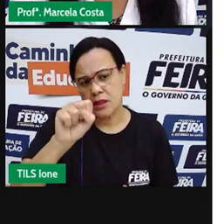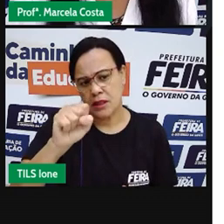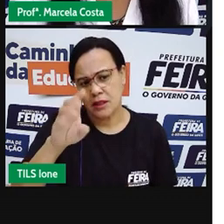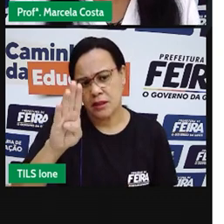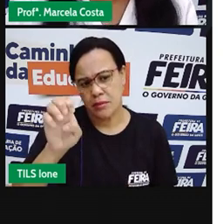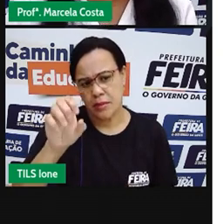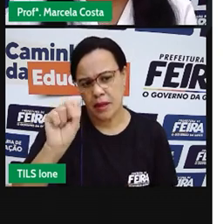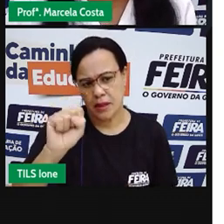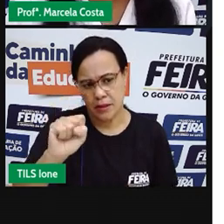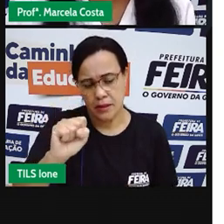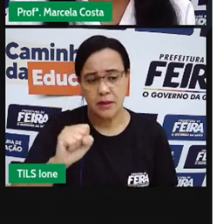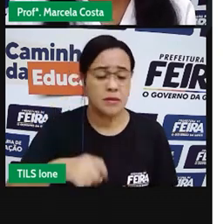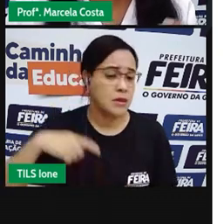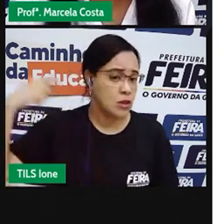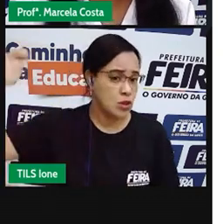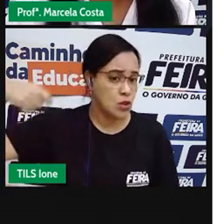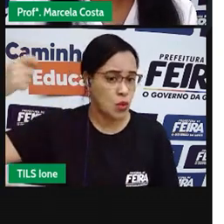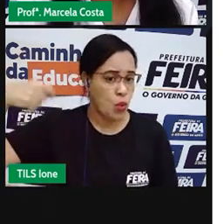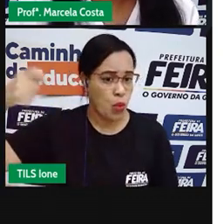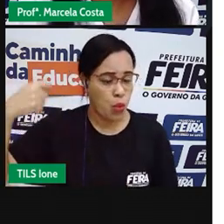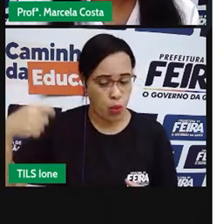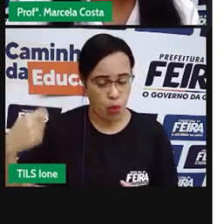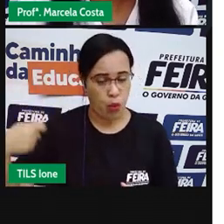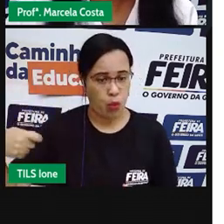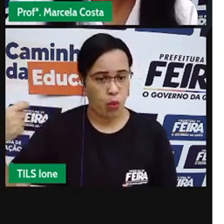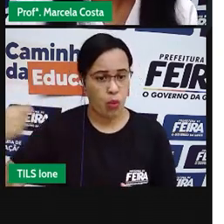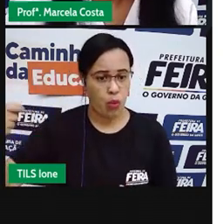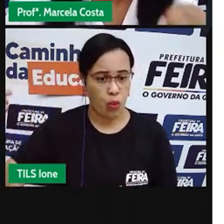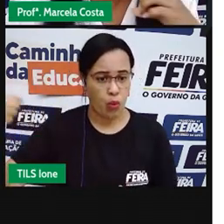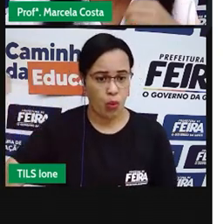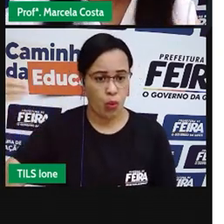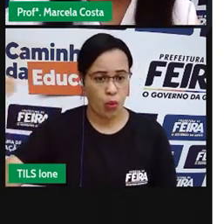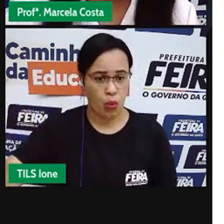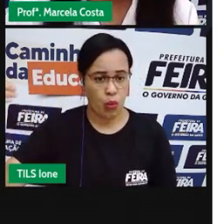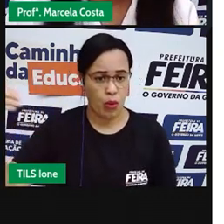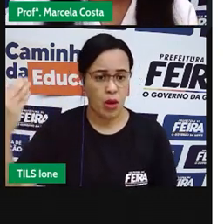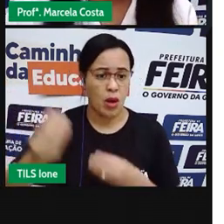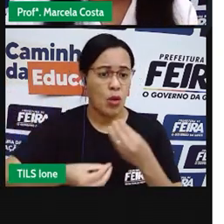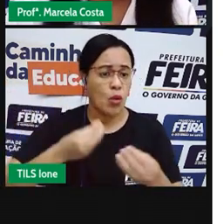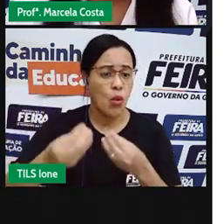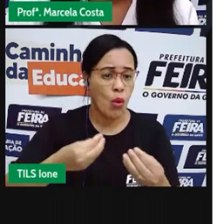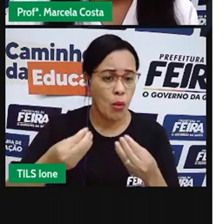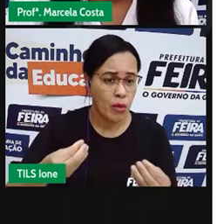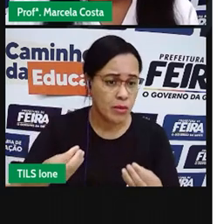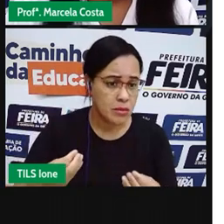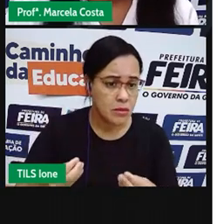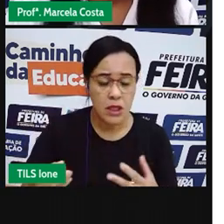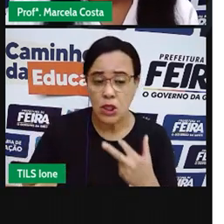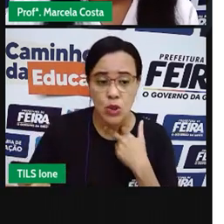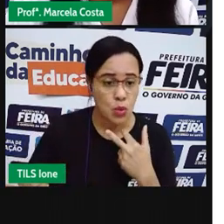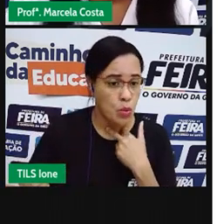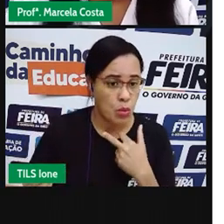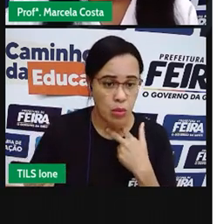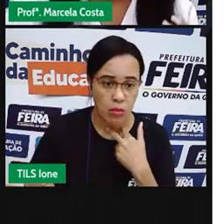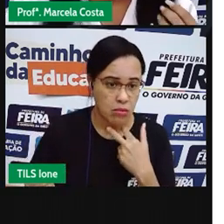um secador de cabelo chega até 90 decibéis, então não posso ficar com aquele